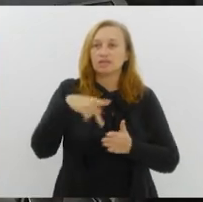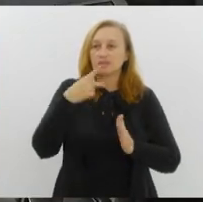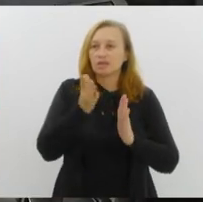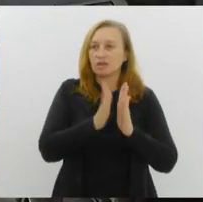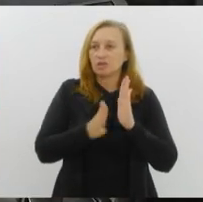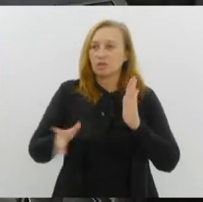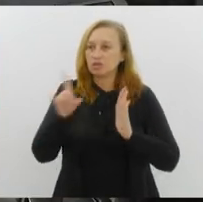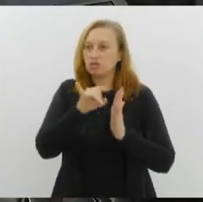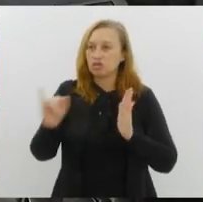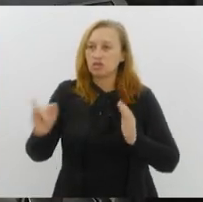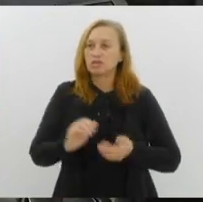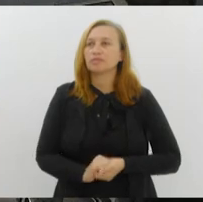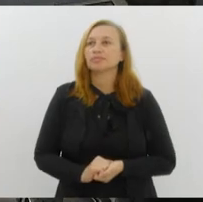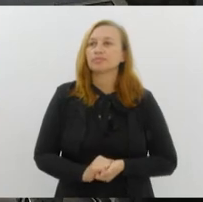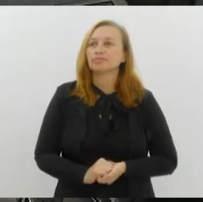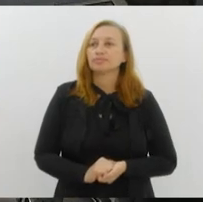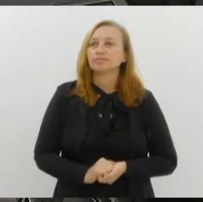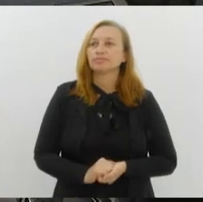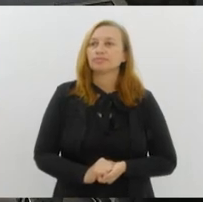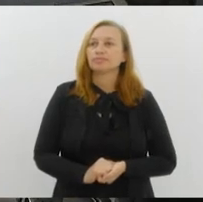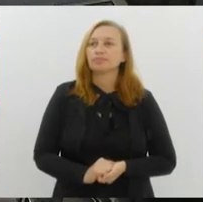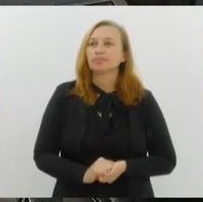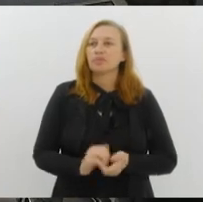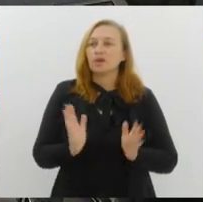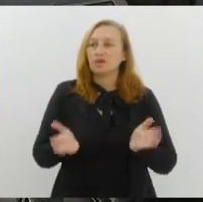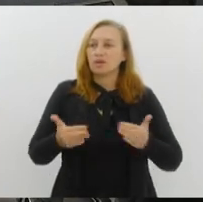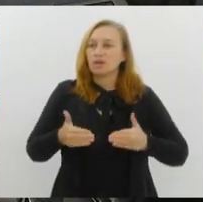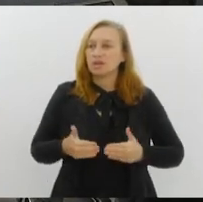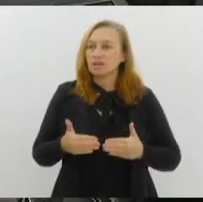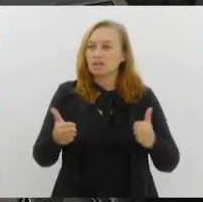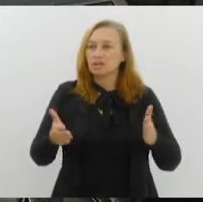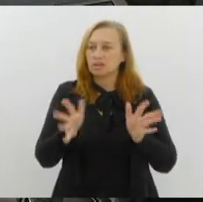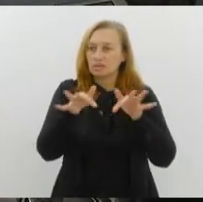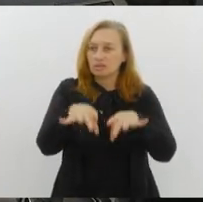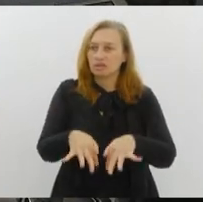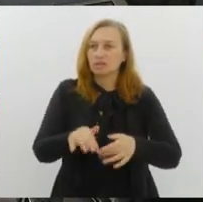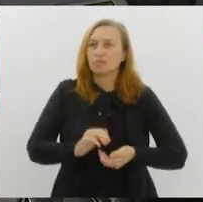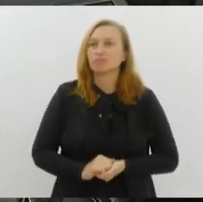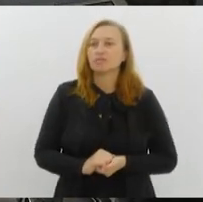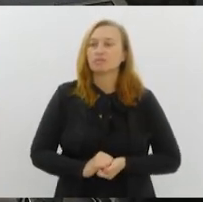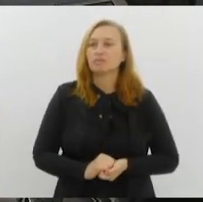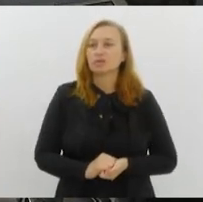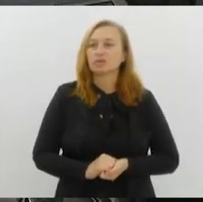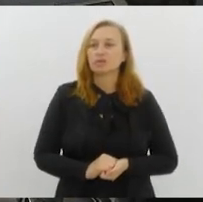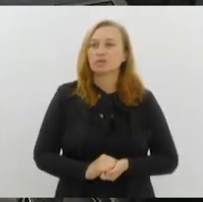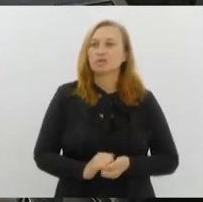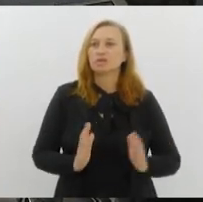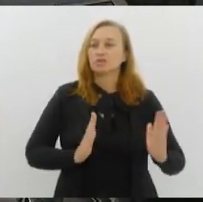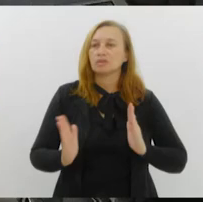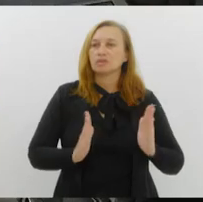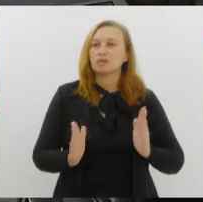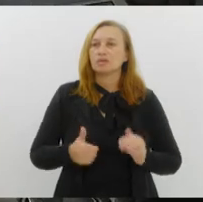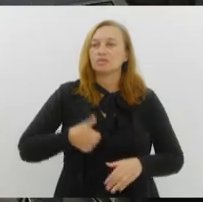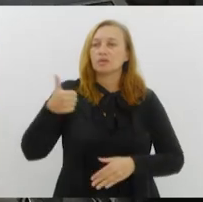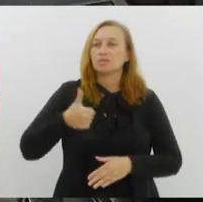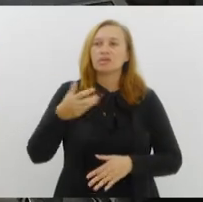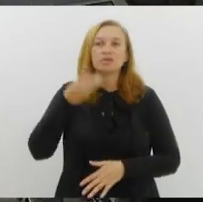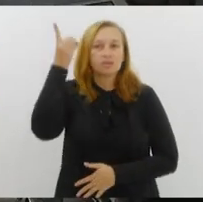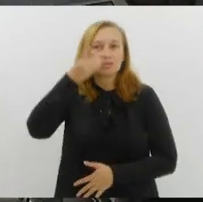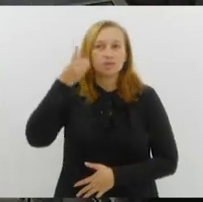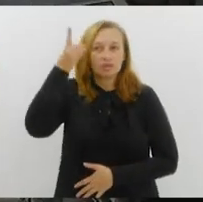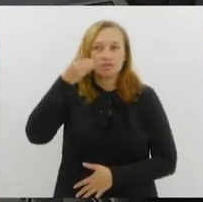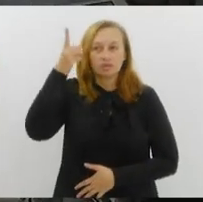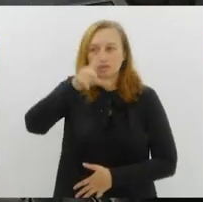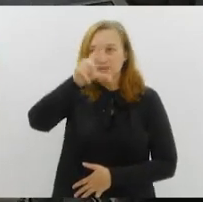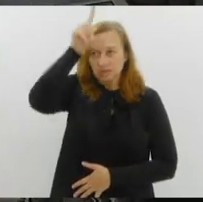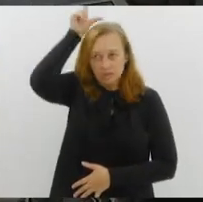havendo a tratar na ordem do dia, passa-se ao expediente final. Primeiro orador inscrito é o nobre deputado